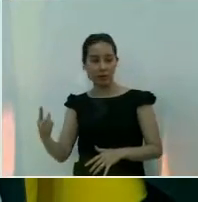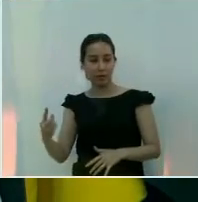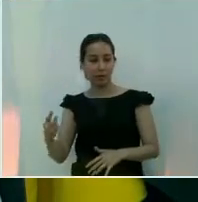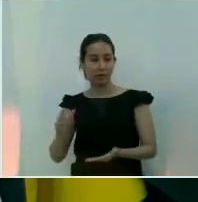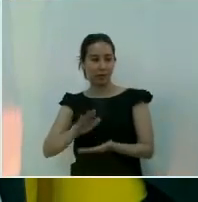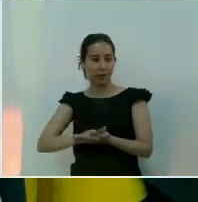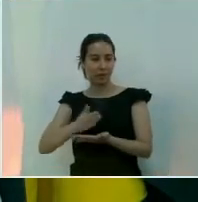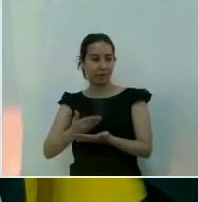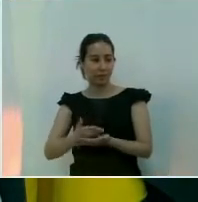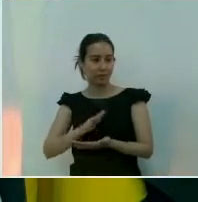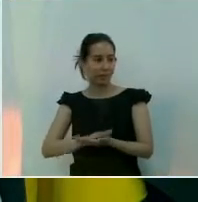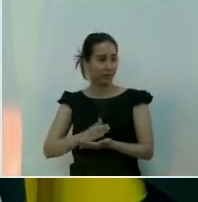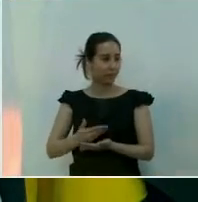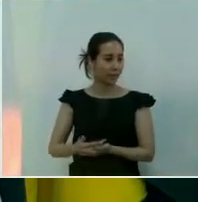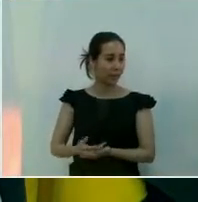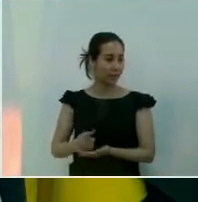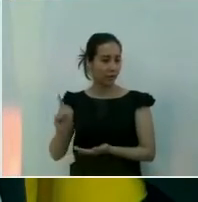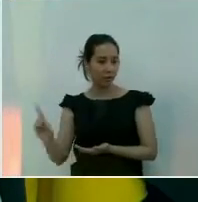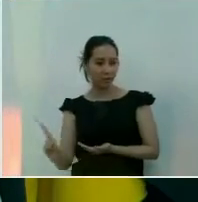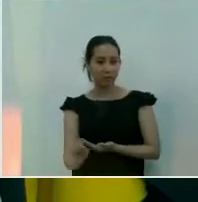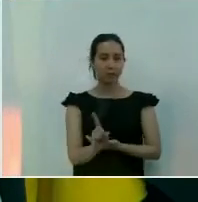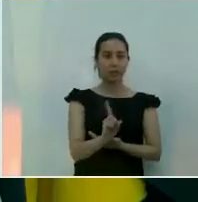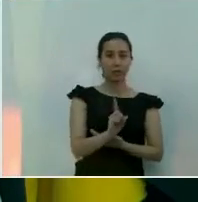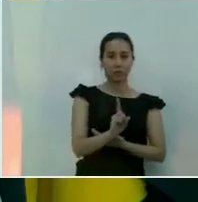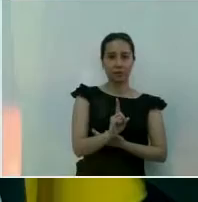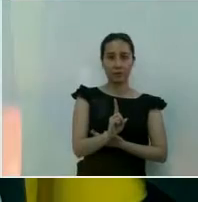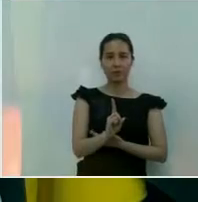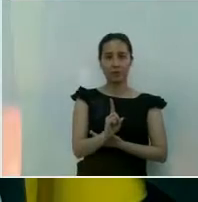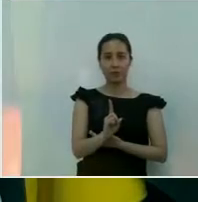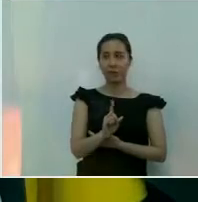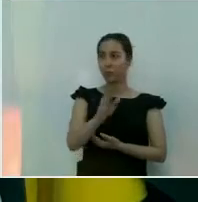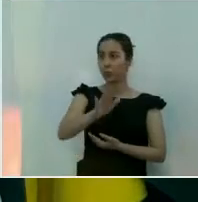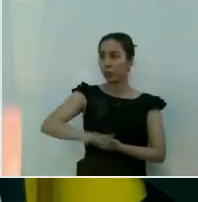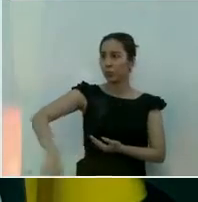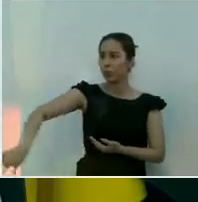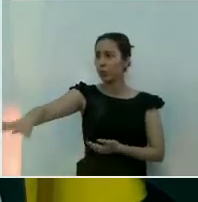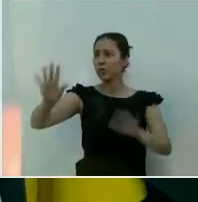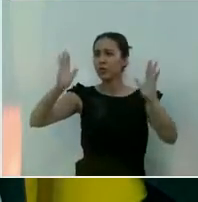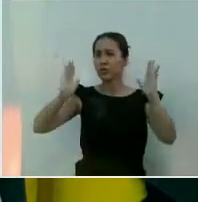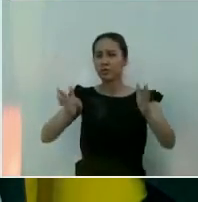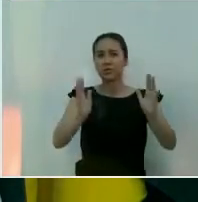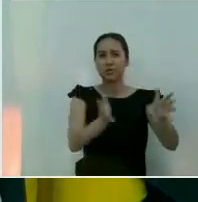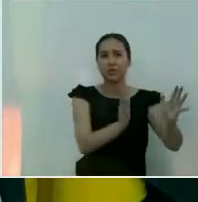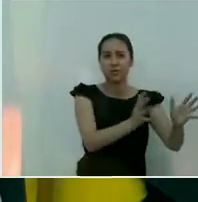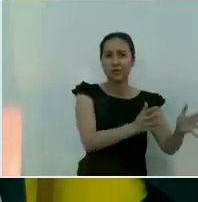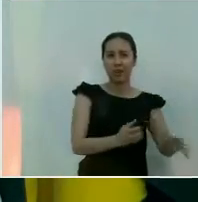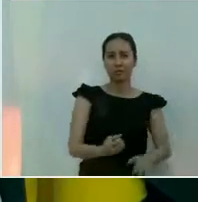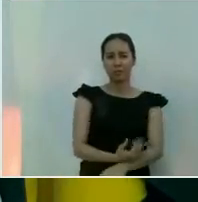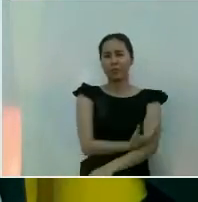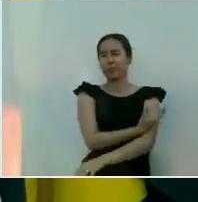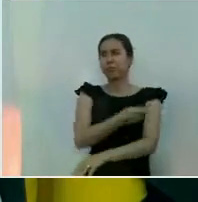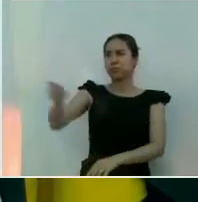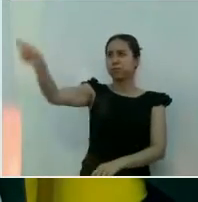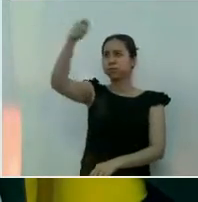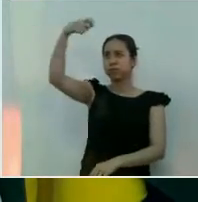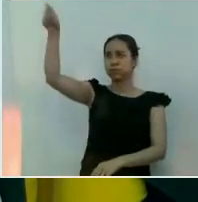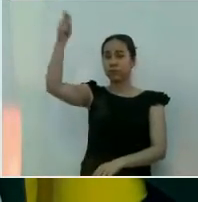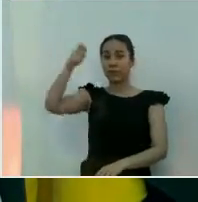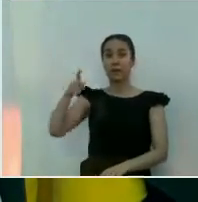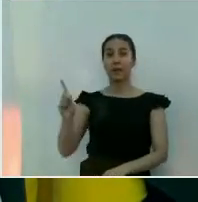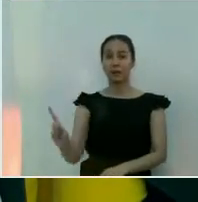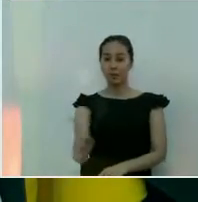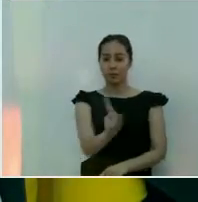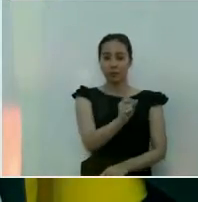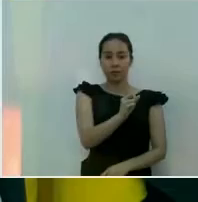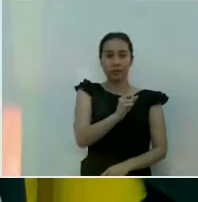ela vai à frente da orquestra com aquele povo já inflamado e ela começa cantava